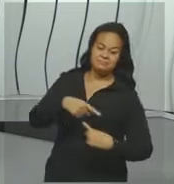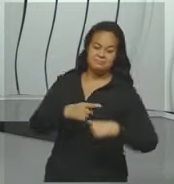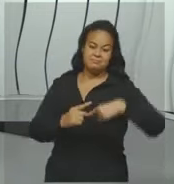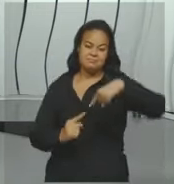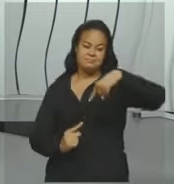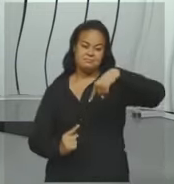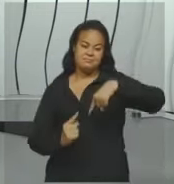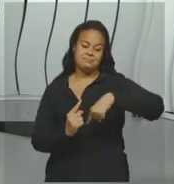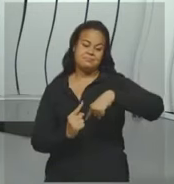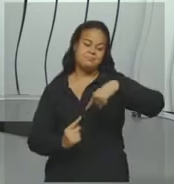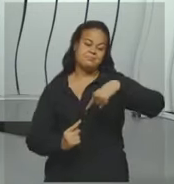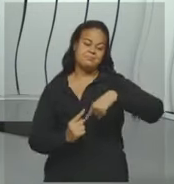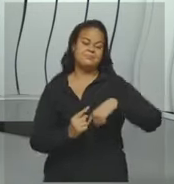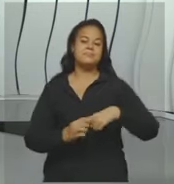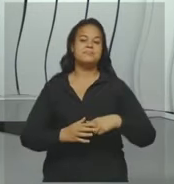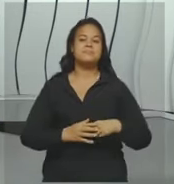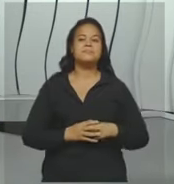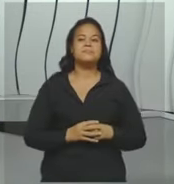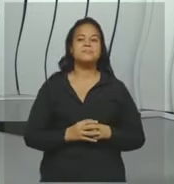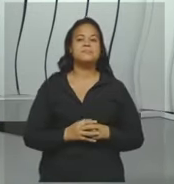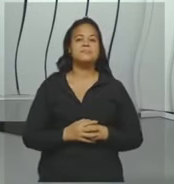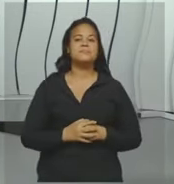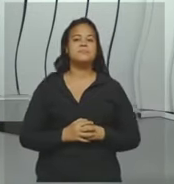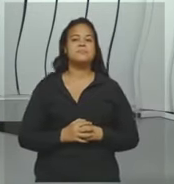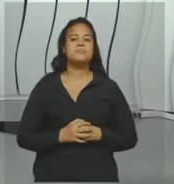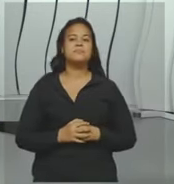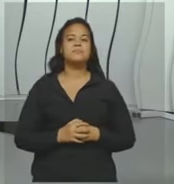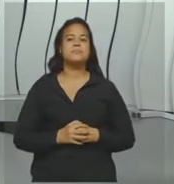inclinado. Ok.